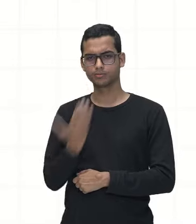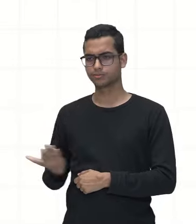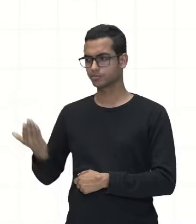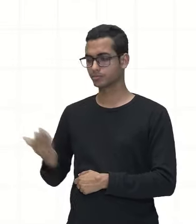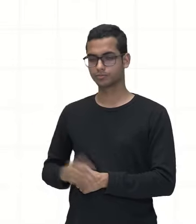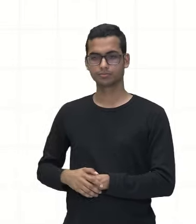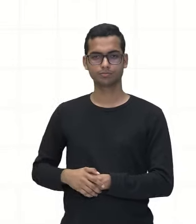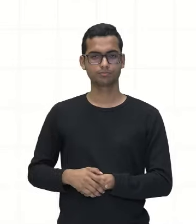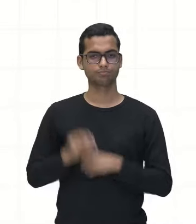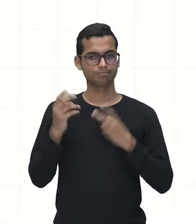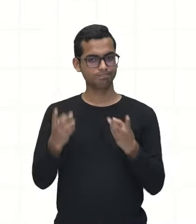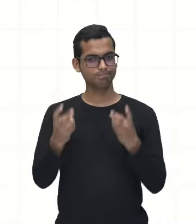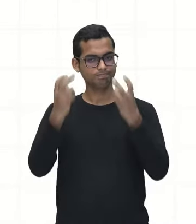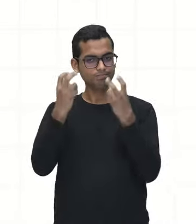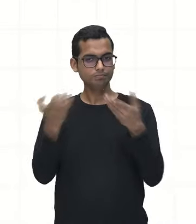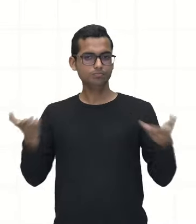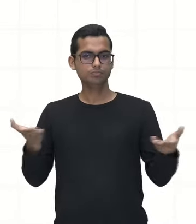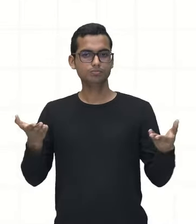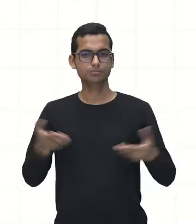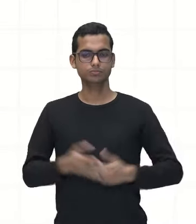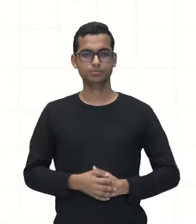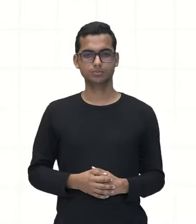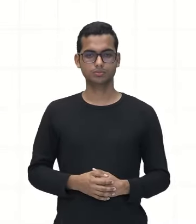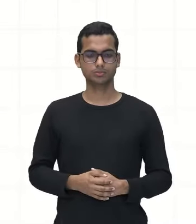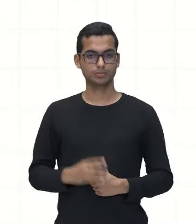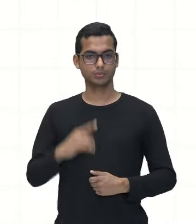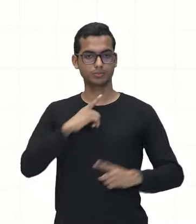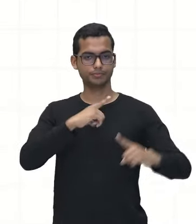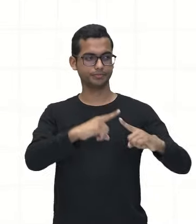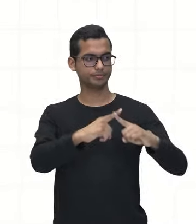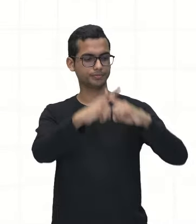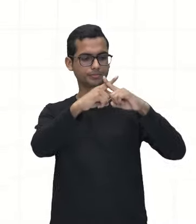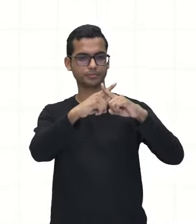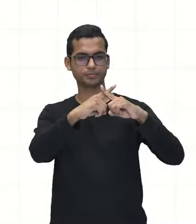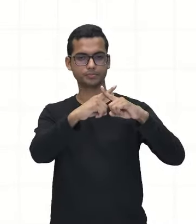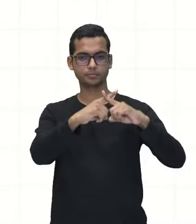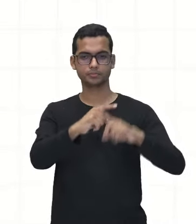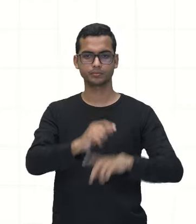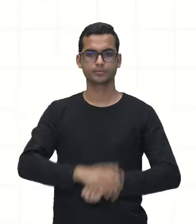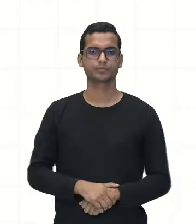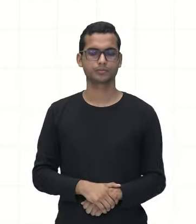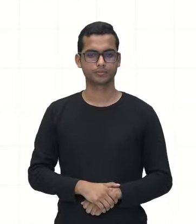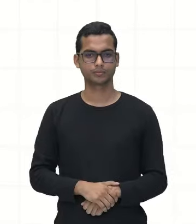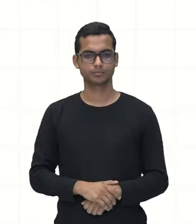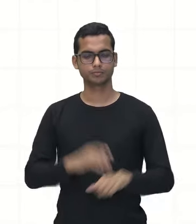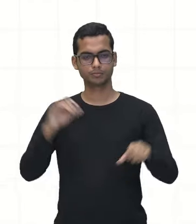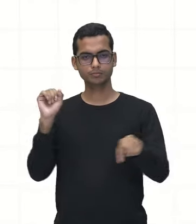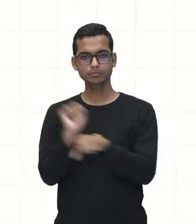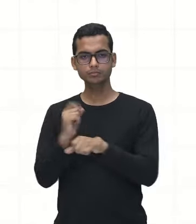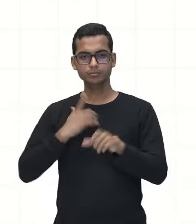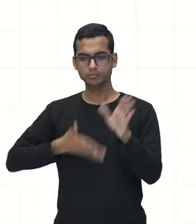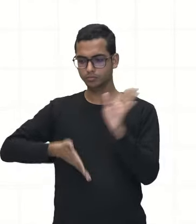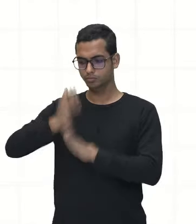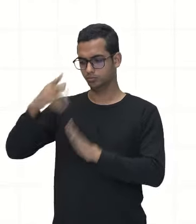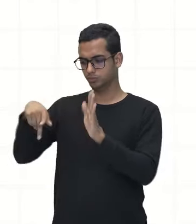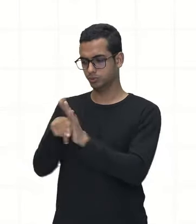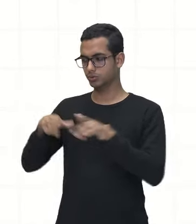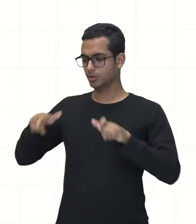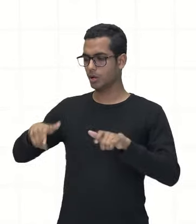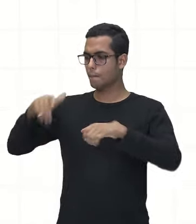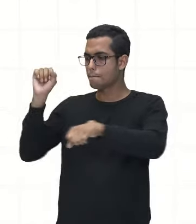que você está diante de uma multiplicação, beleza? Vocês pararam em um lugar, pararam num parque, imagina só que